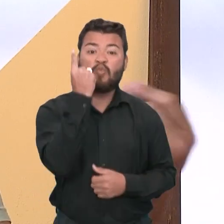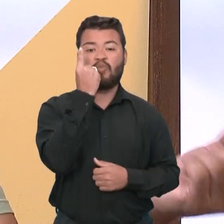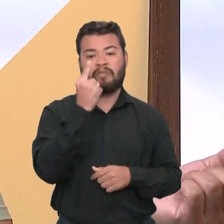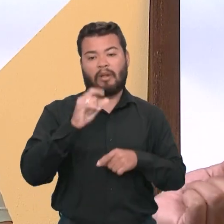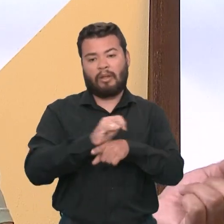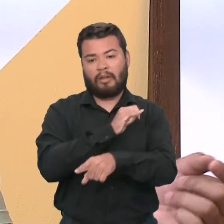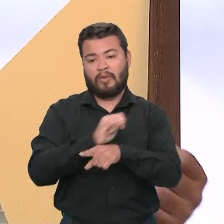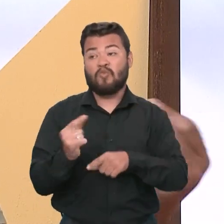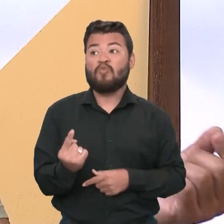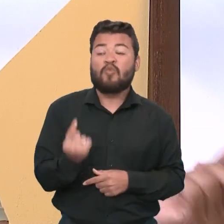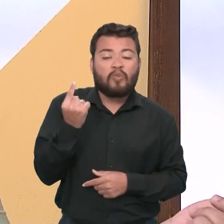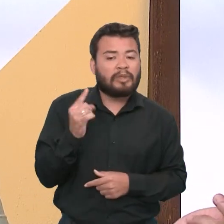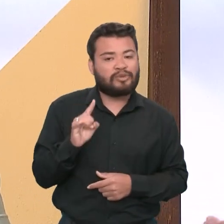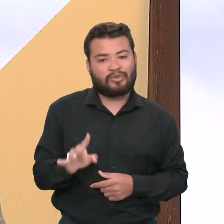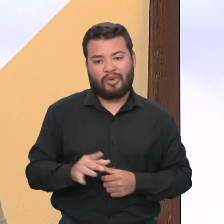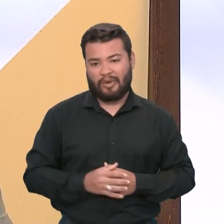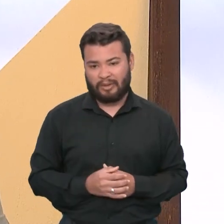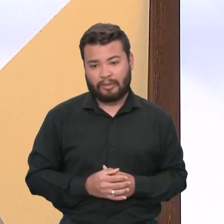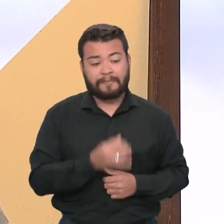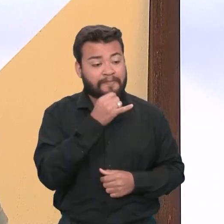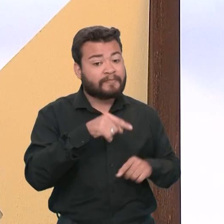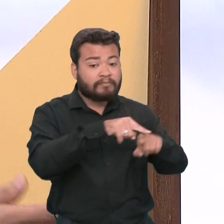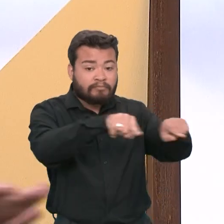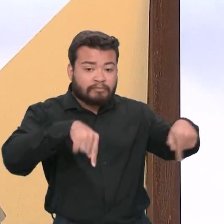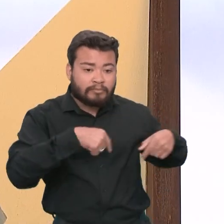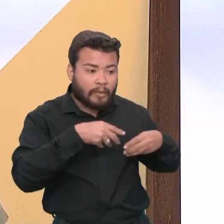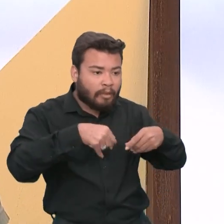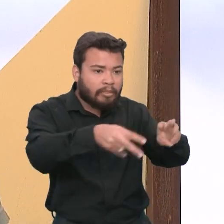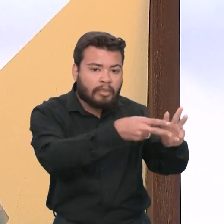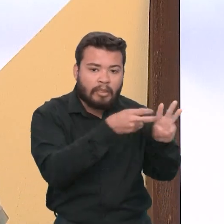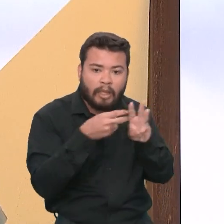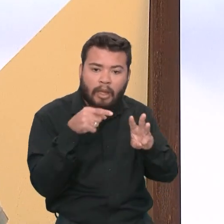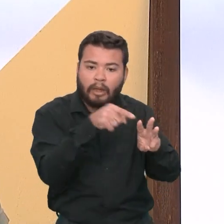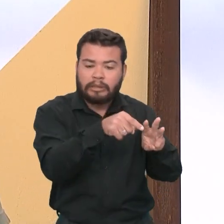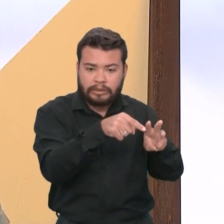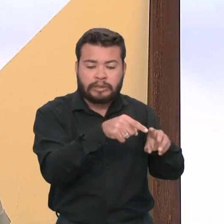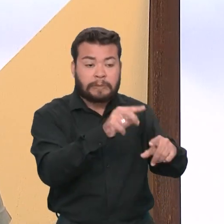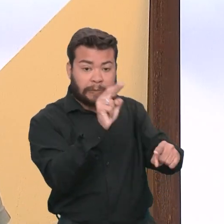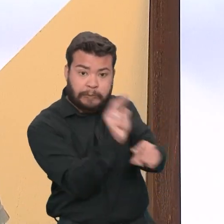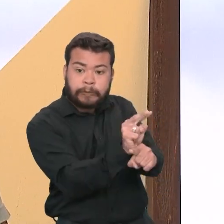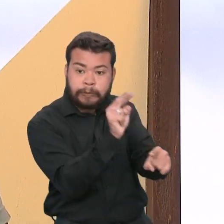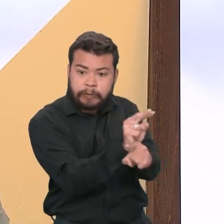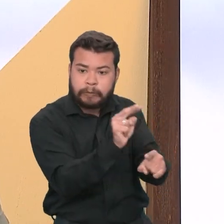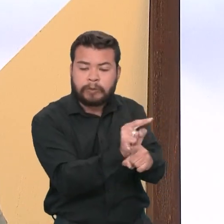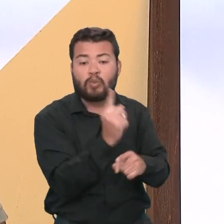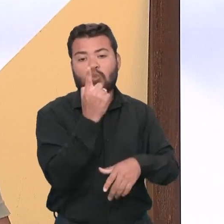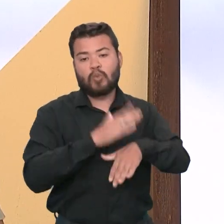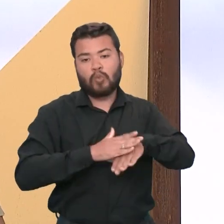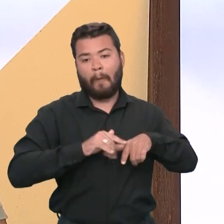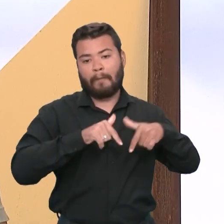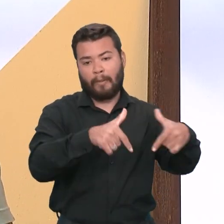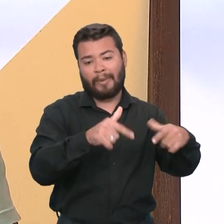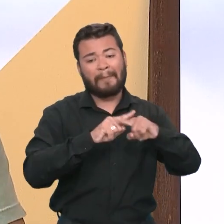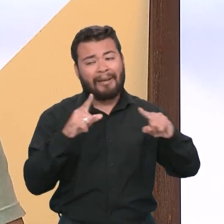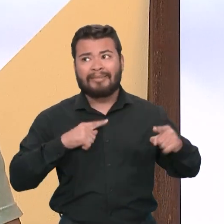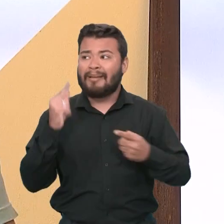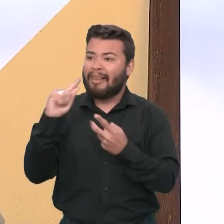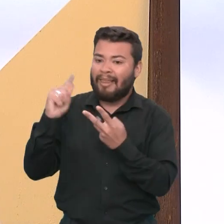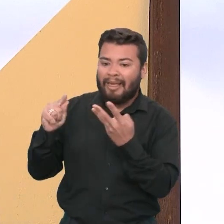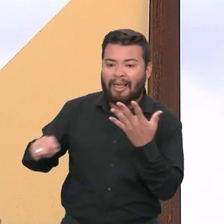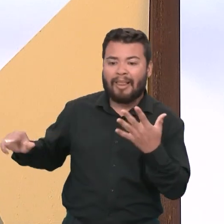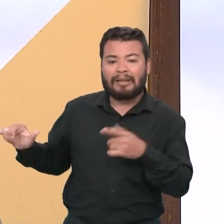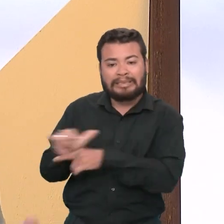Fazer a manutenção dessas terras é só uma ação. A gente tem várias outras coisas que a gente pode pensar e tentar credibilizar e fazer,